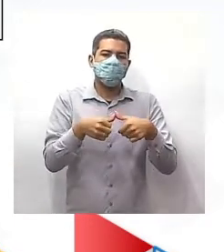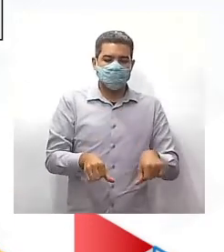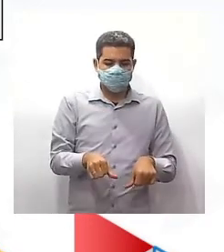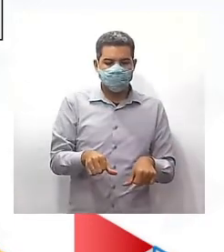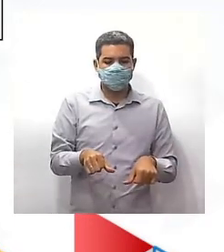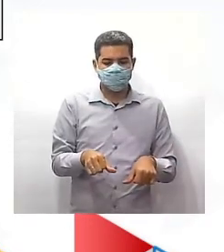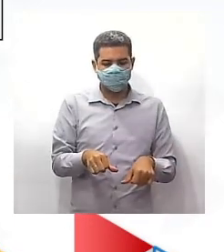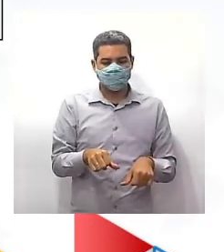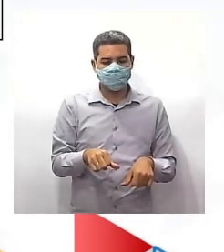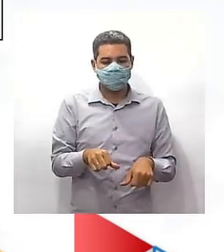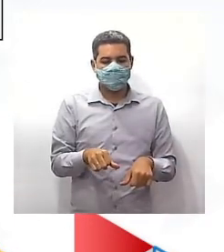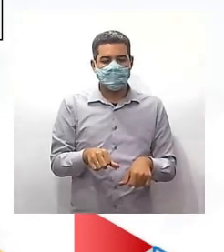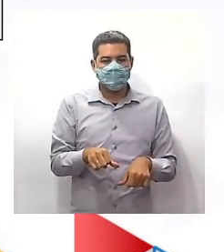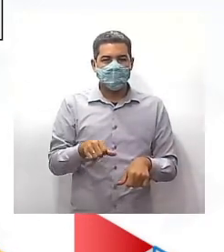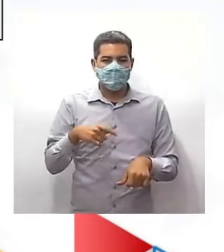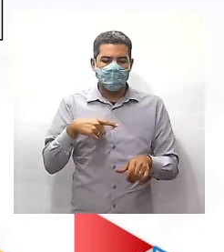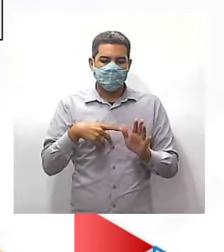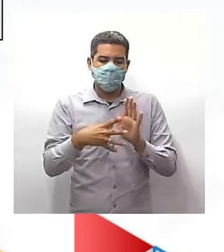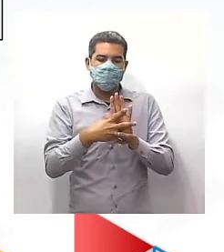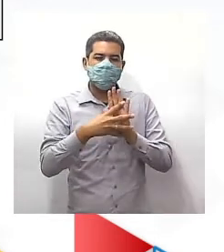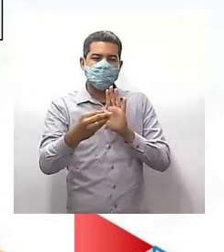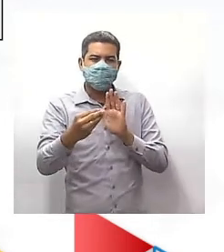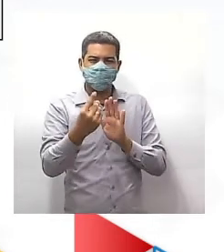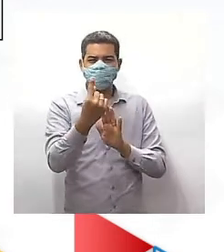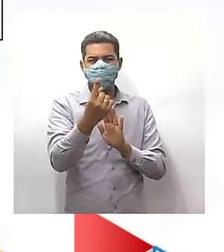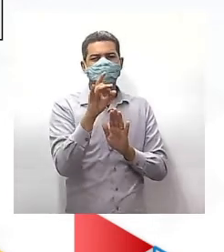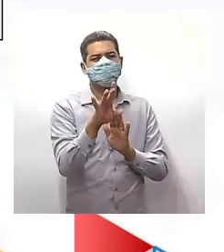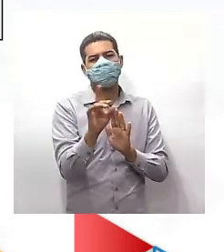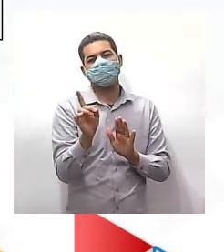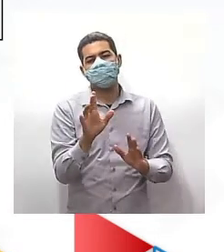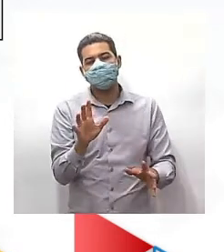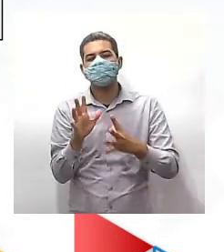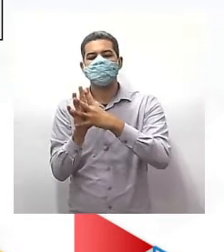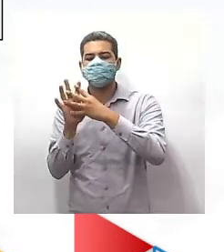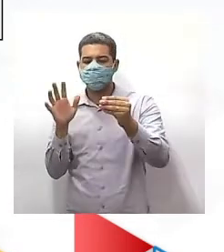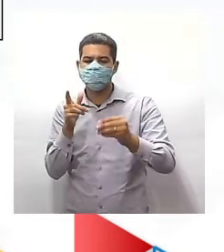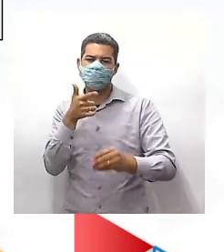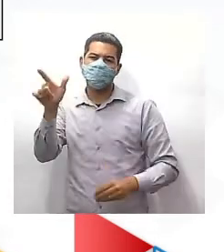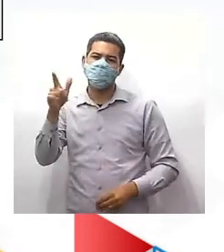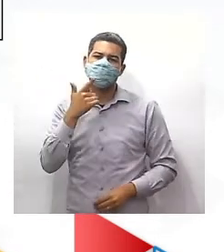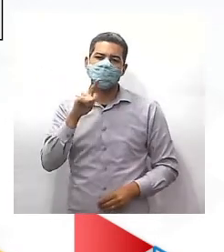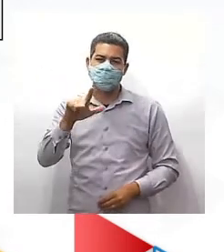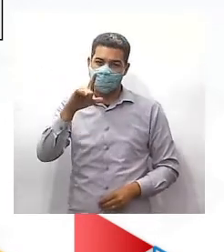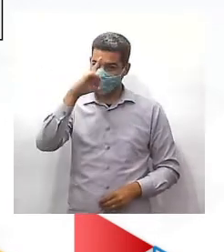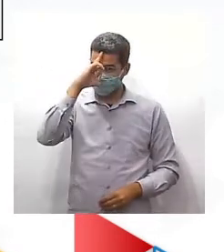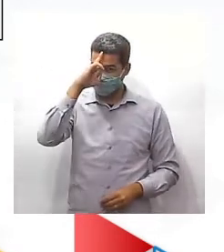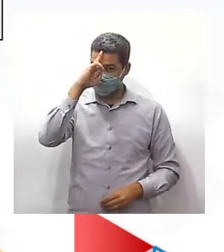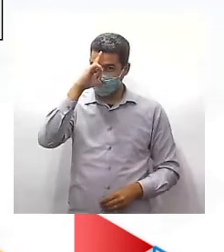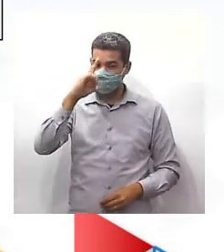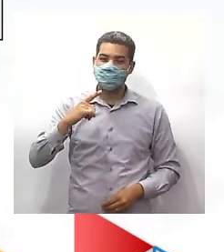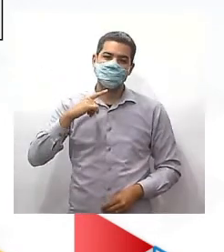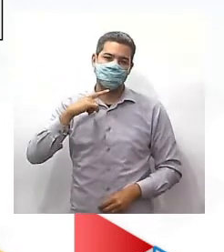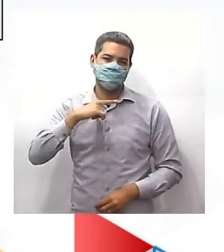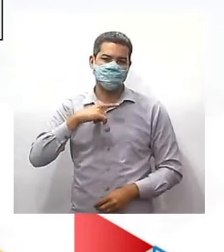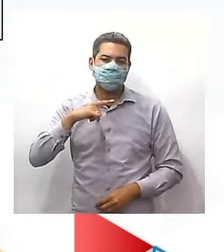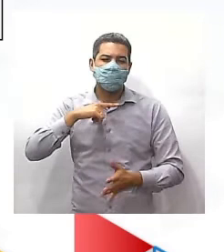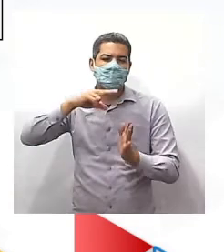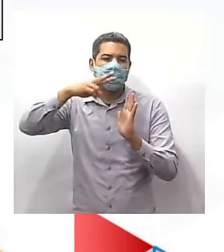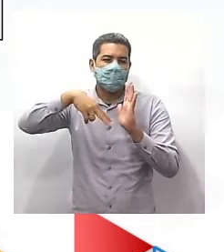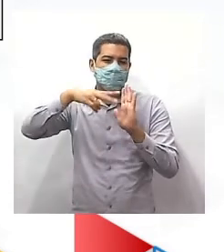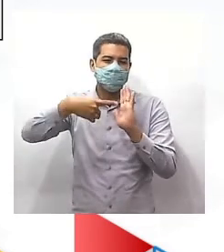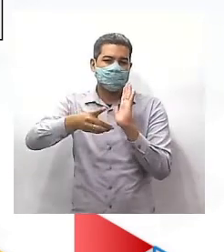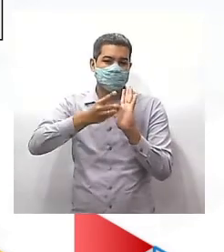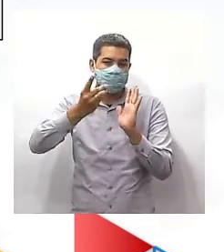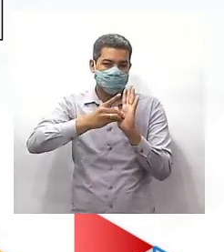não tem uma fonte única, tá bom? Já quando a gente vai lá para o latim, fazendo a leitura dos dicionários,